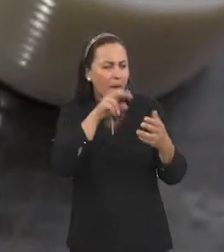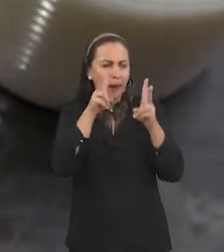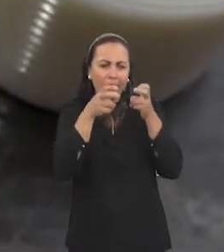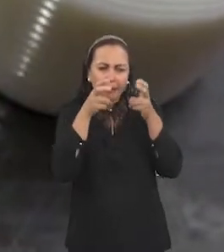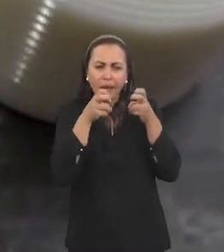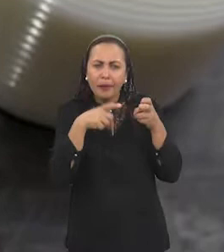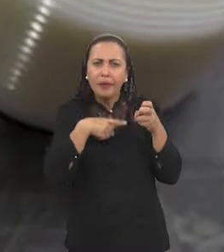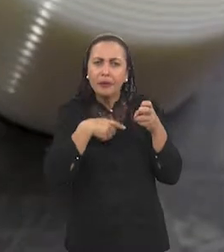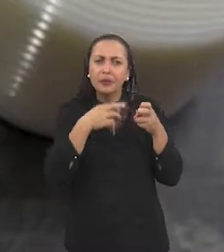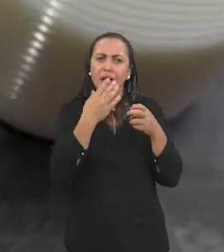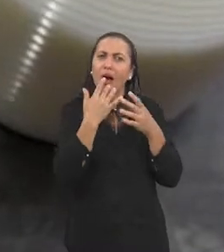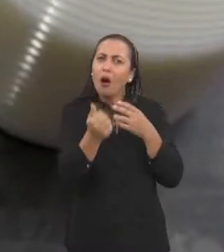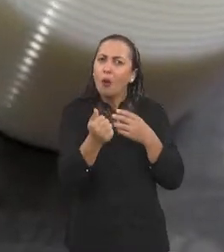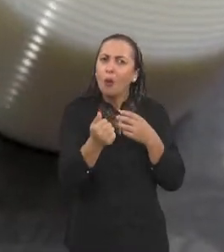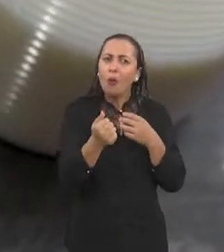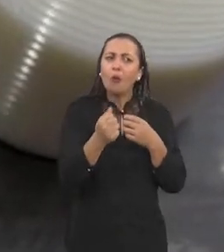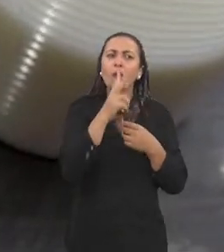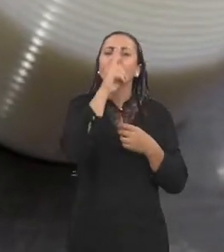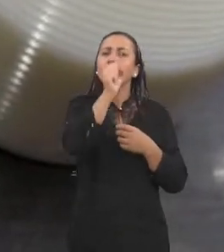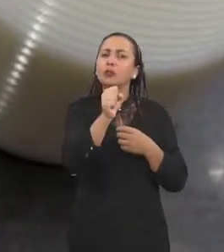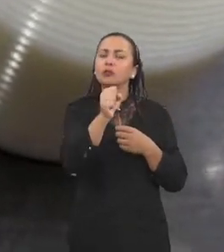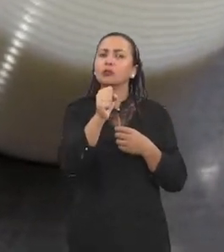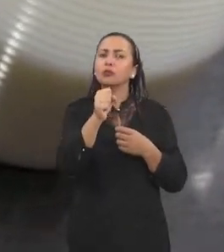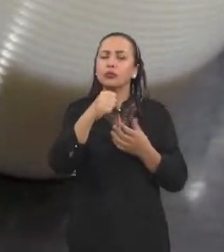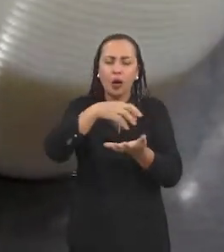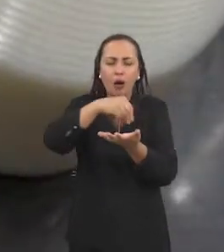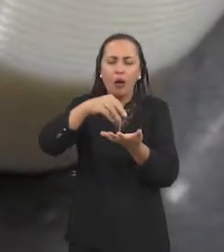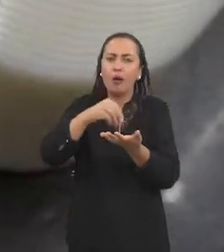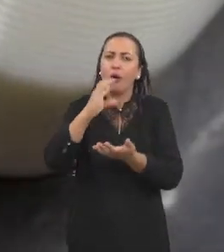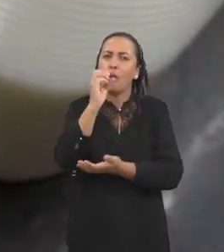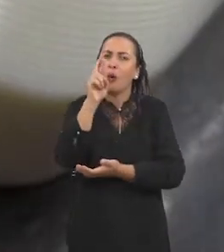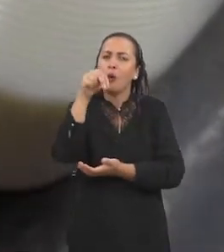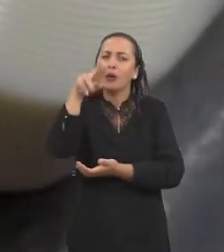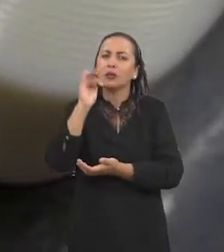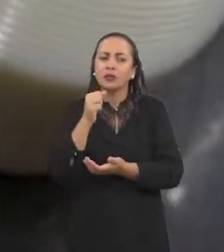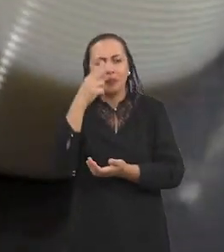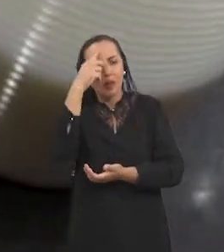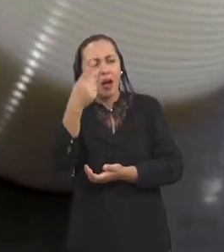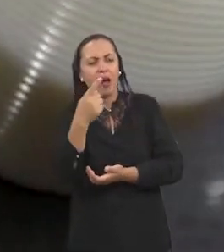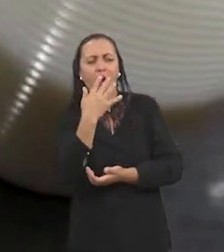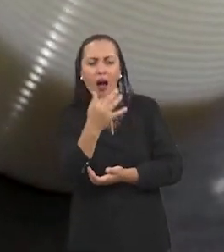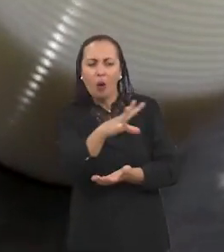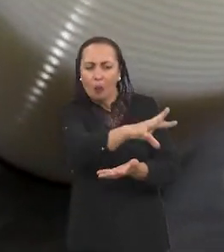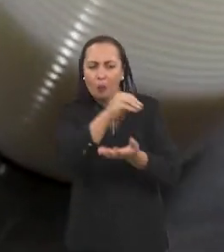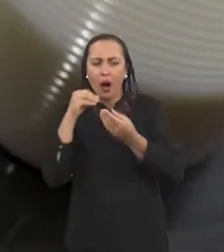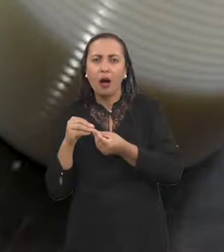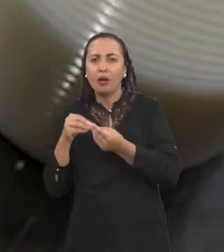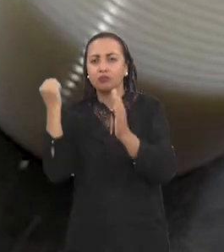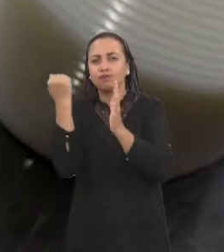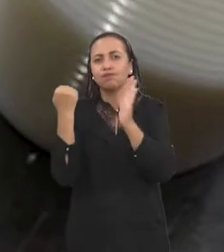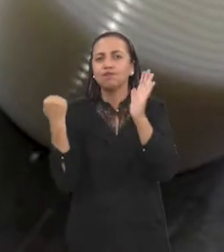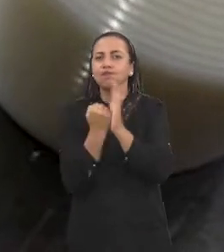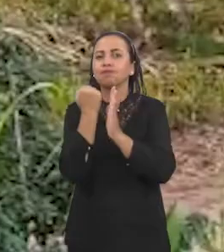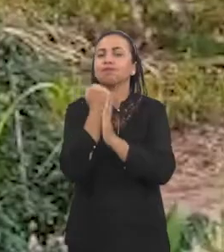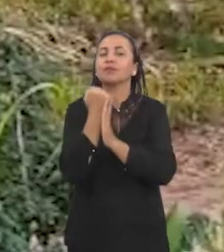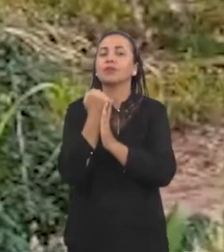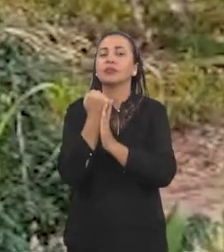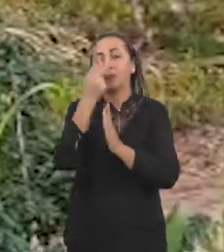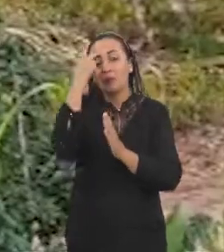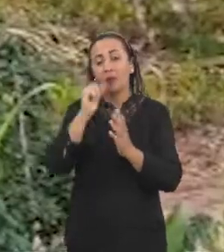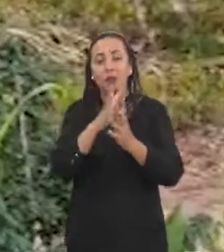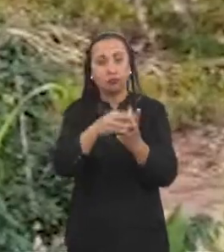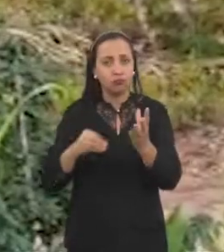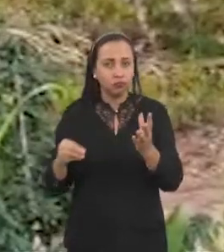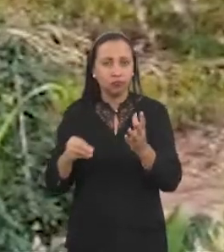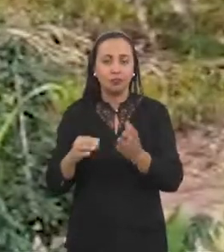Daí surgiu a ideia de extrair esse corante e patentear o processo de extração, o corante e o processo de extração do corante. Murta